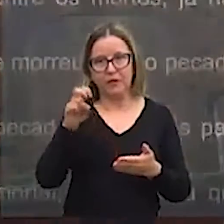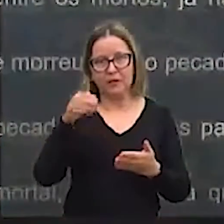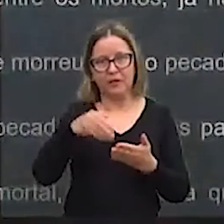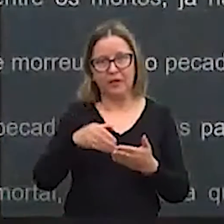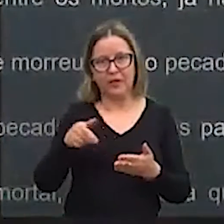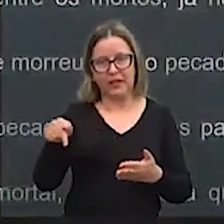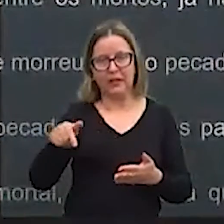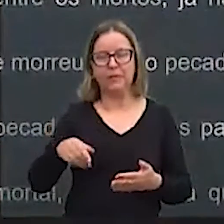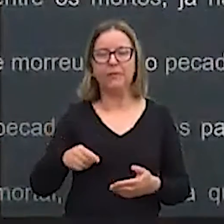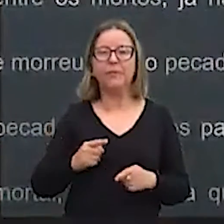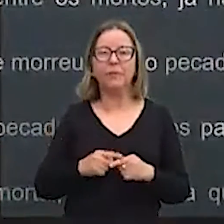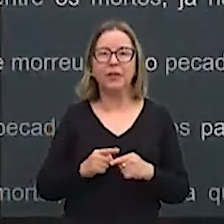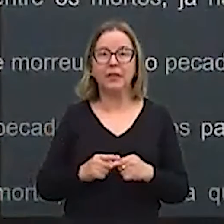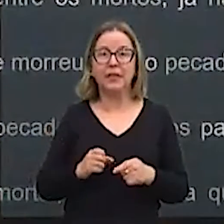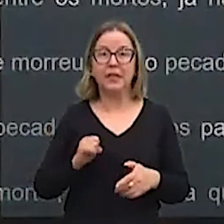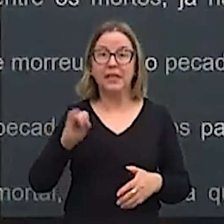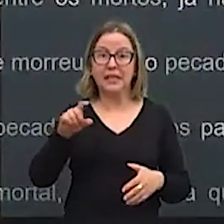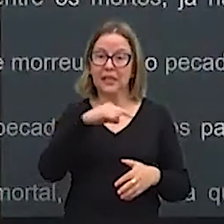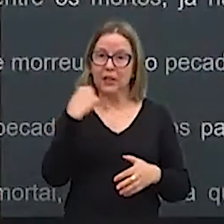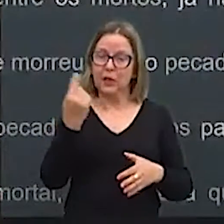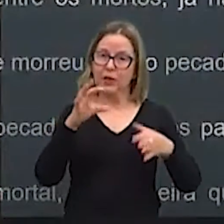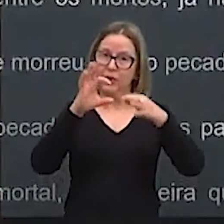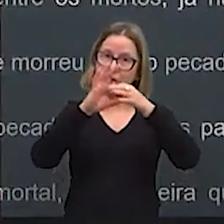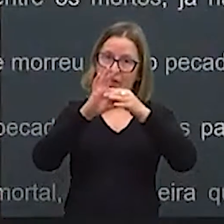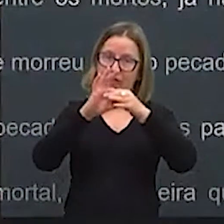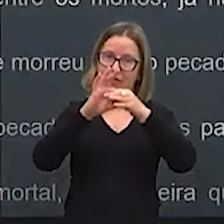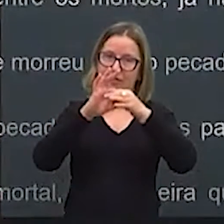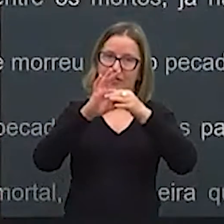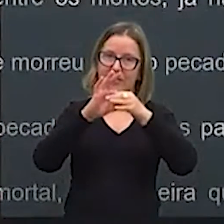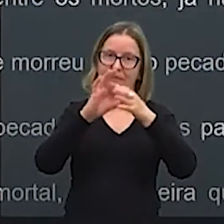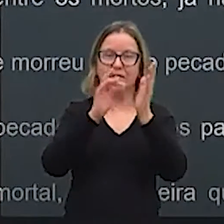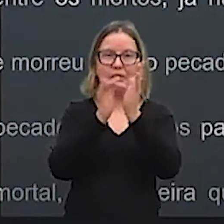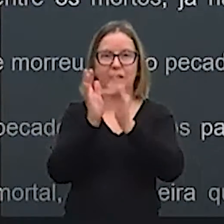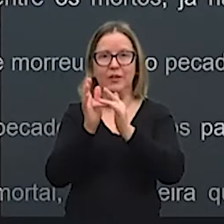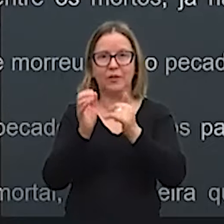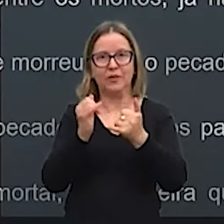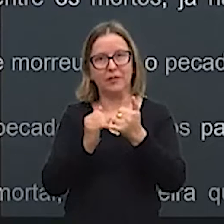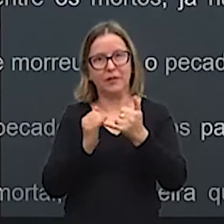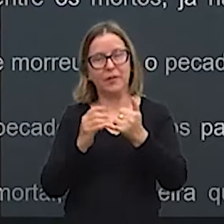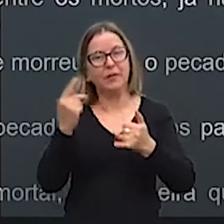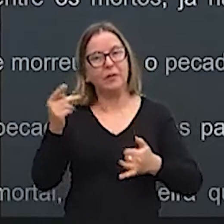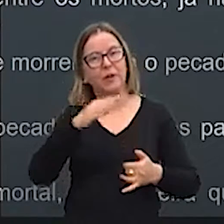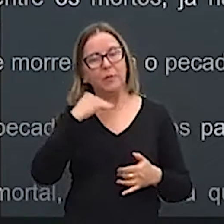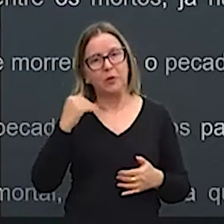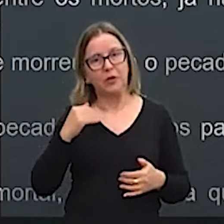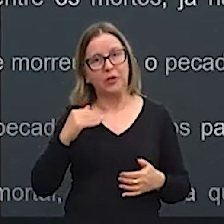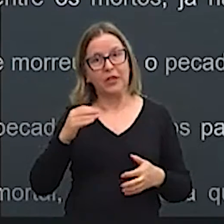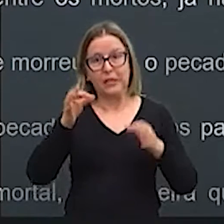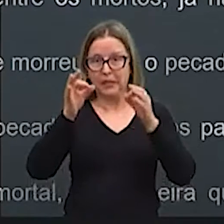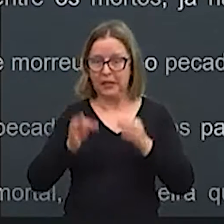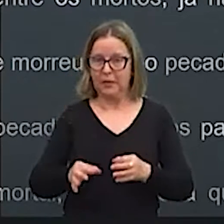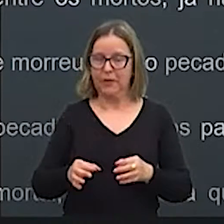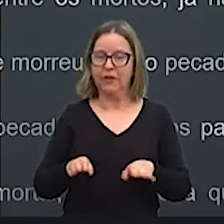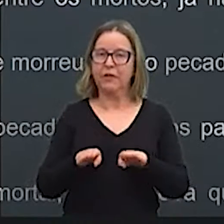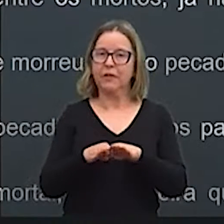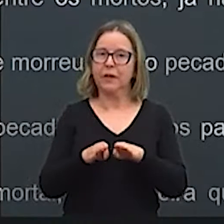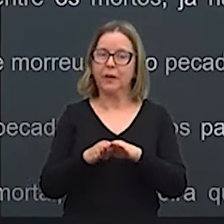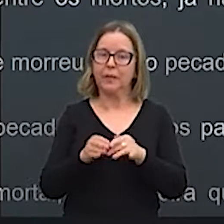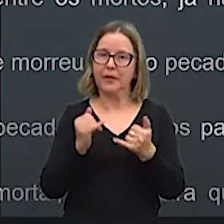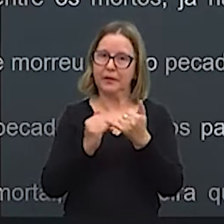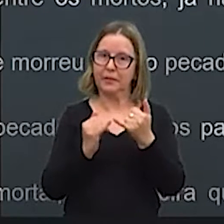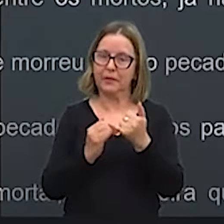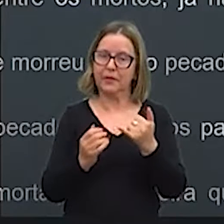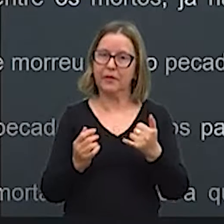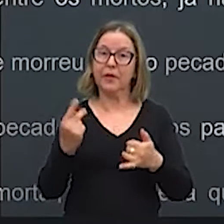Porque, se fomos unidos com ele na semelhança da sua morte, certamente o seremos também na semelhança da